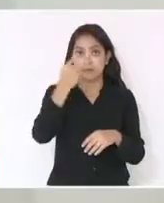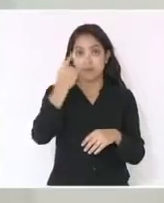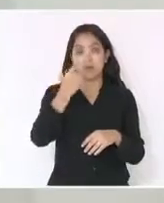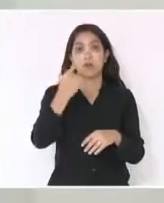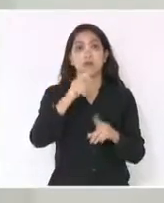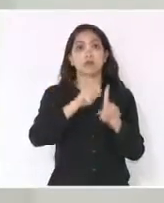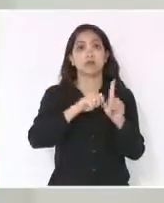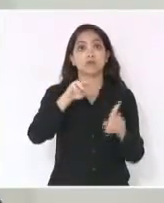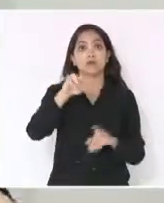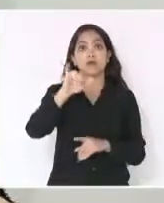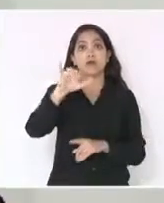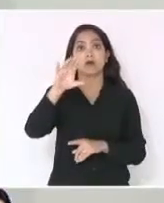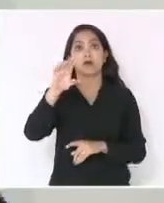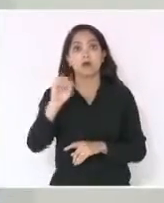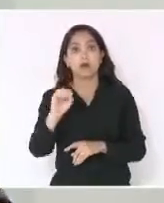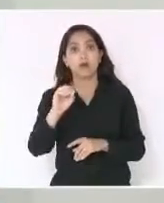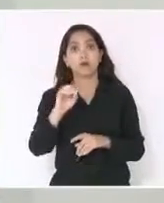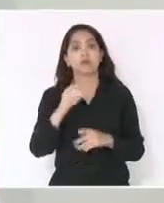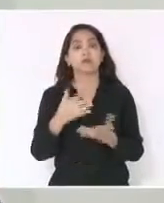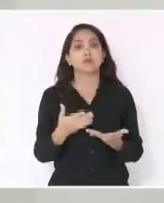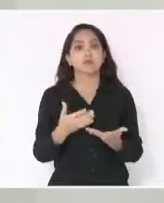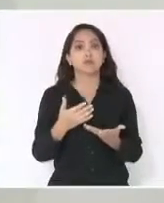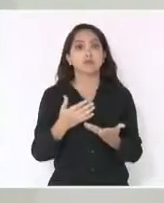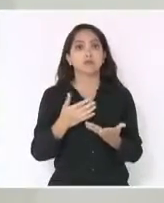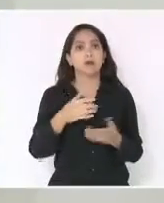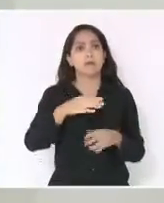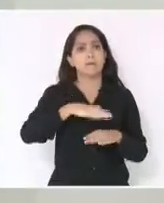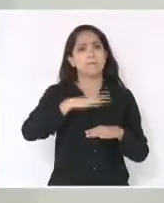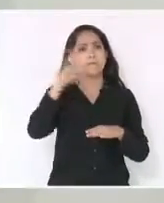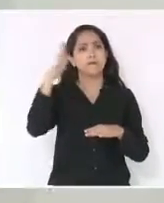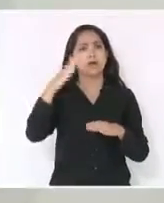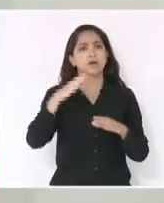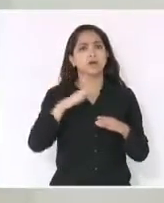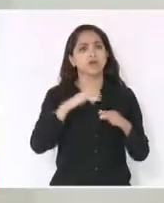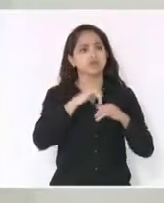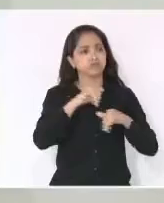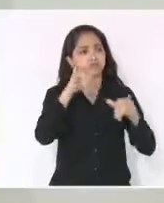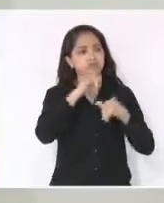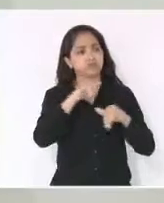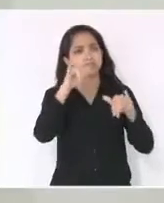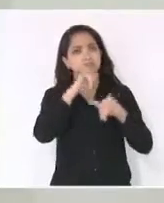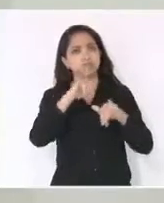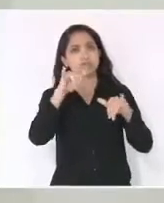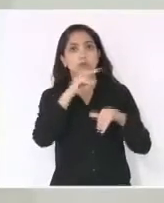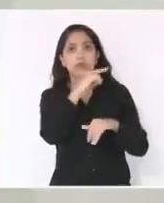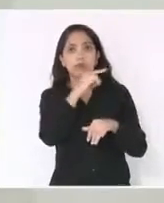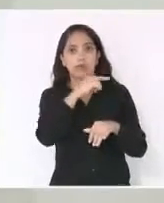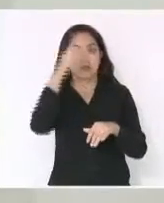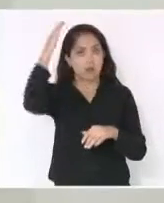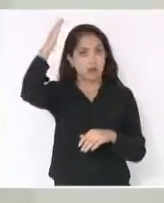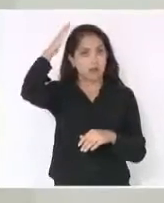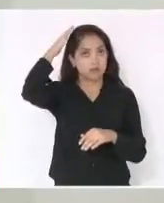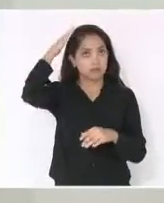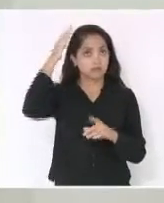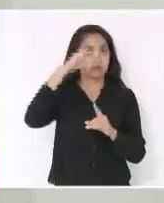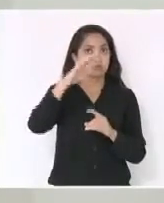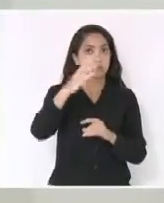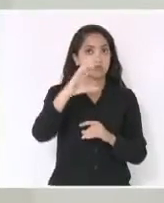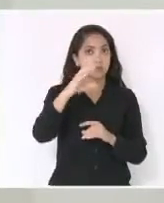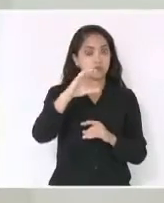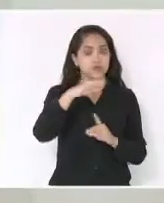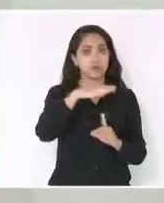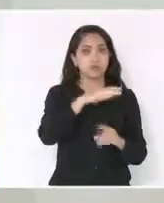dos maiores deles talvez maior em curitiba no grande ato é também